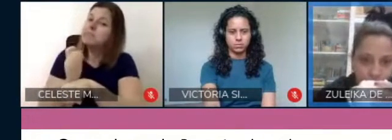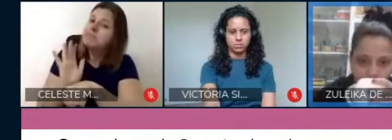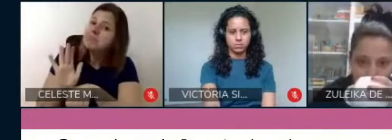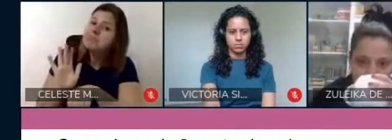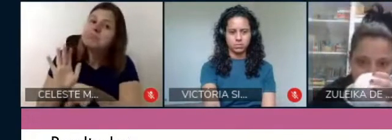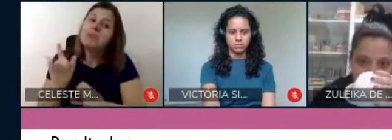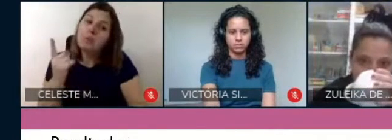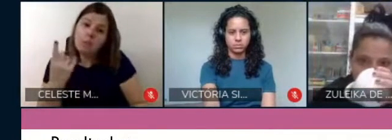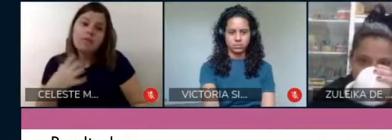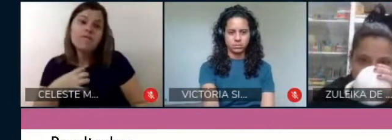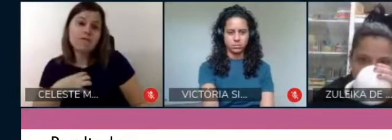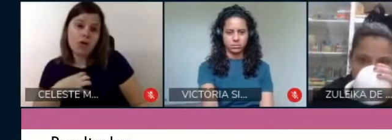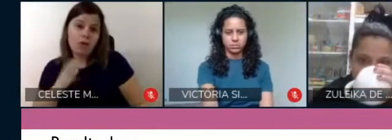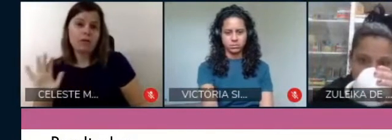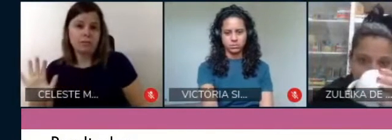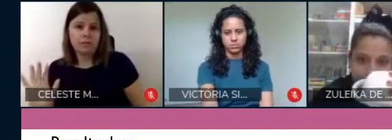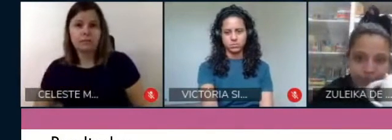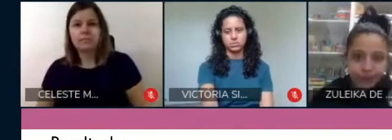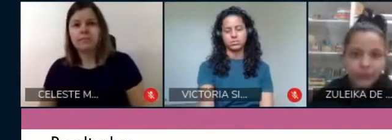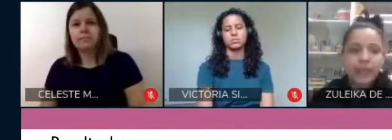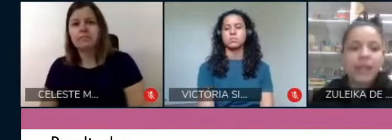possibilidades.